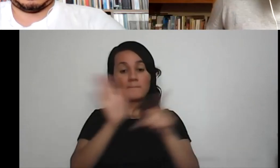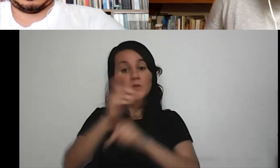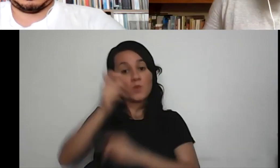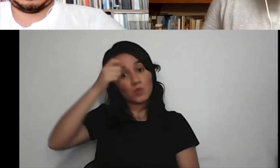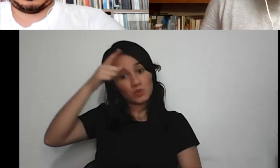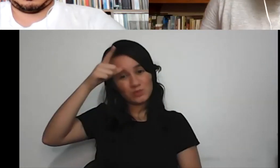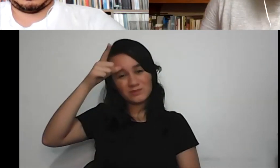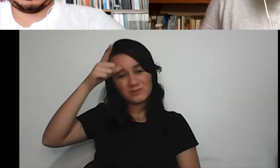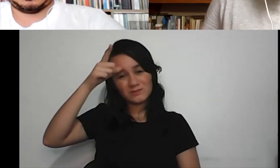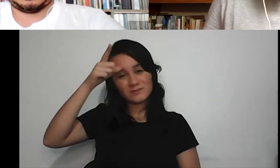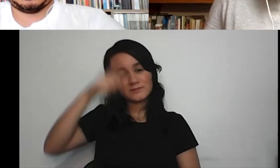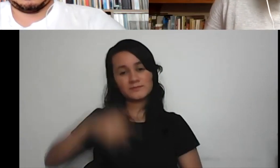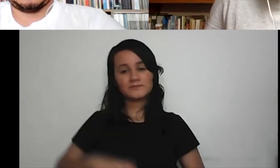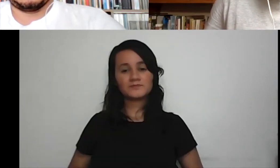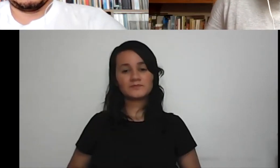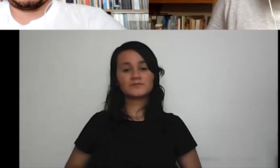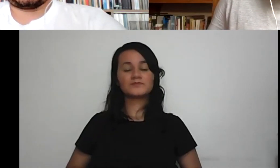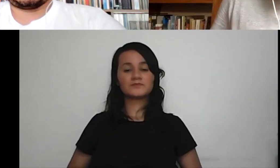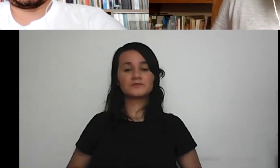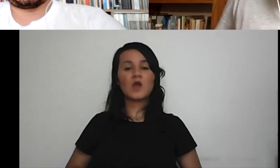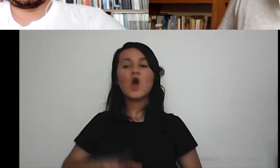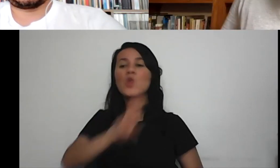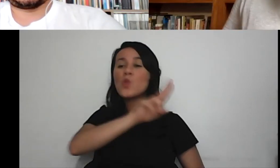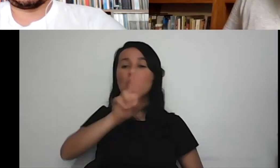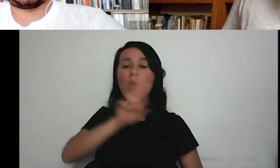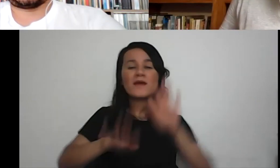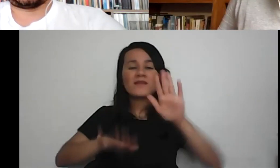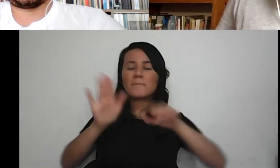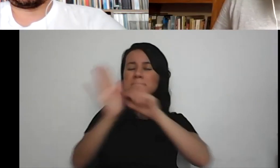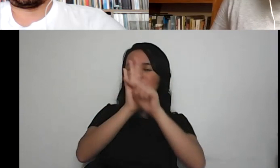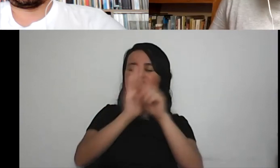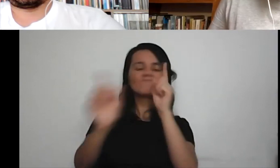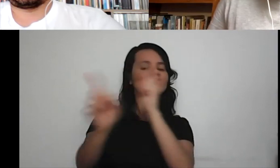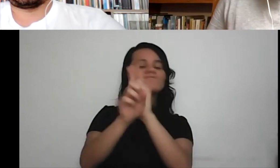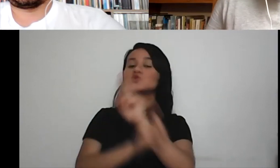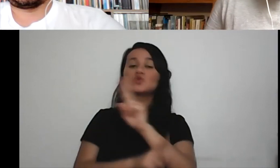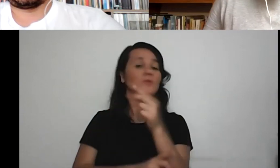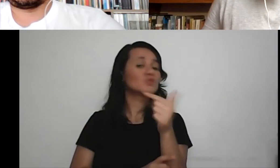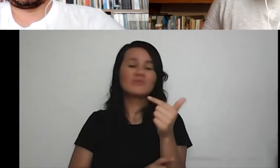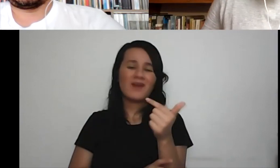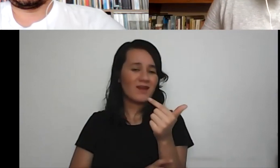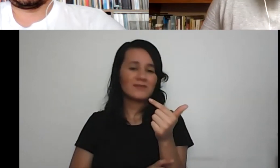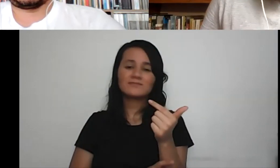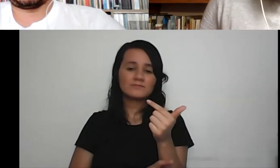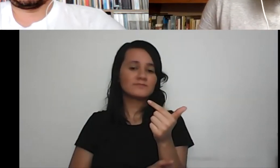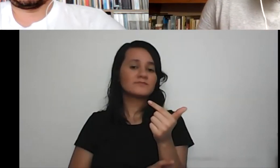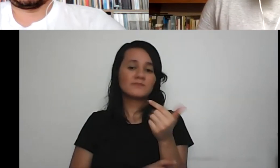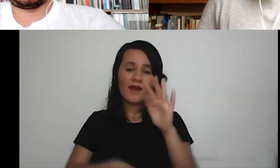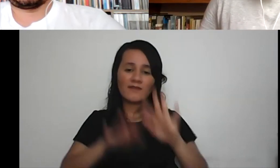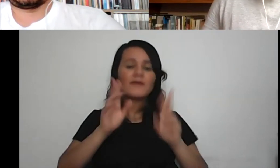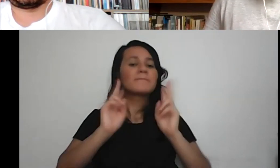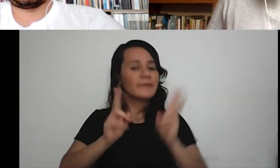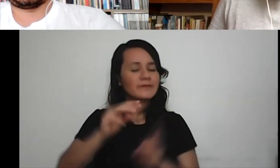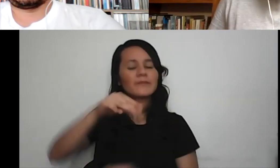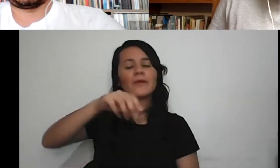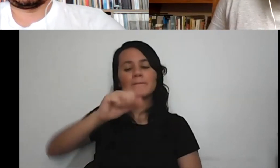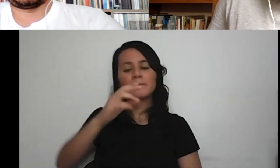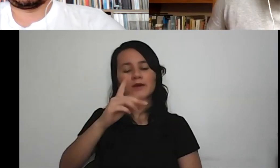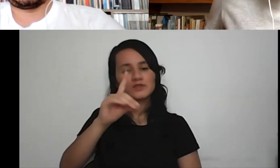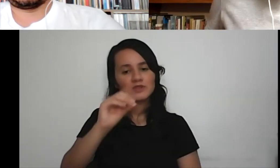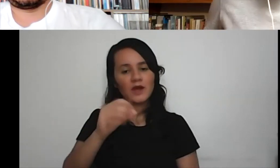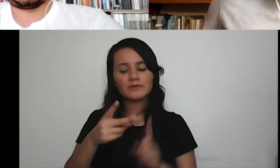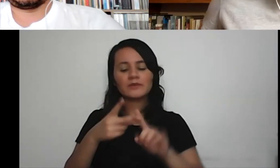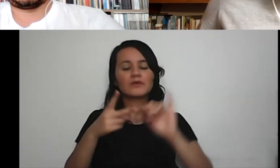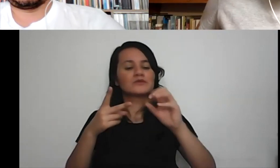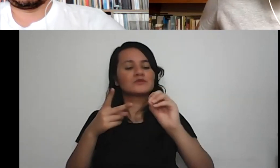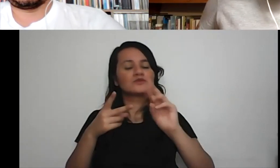geral, esses nomes ainda não aparecem, né? Quando fala em literatura, ainda é Machado, ainda é Jorge